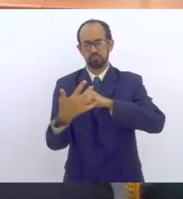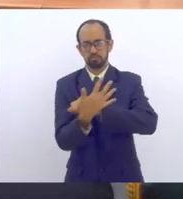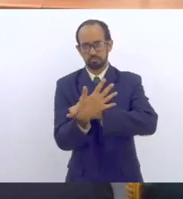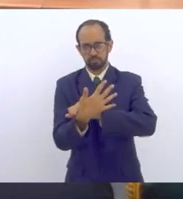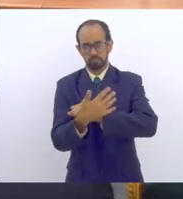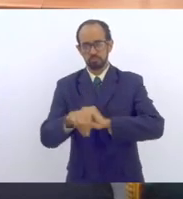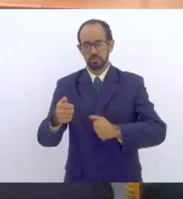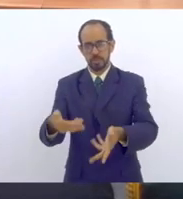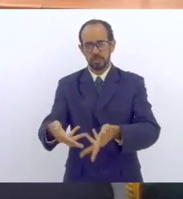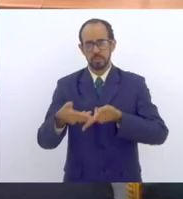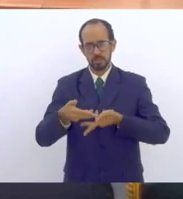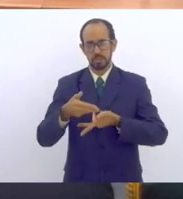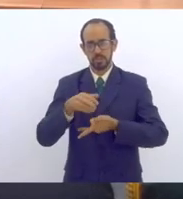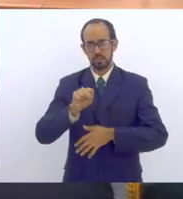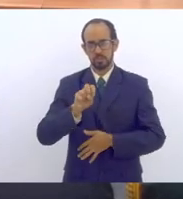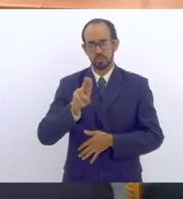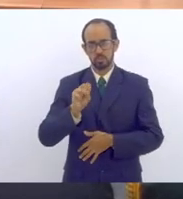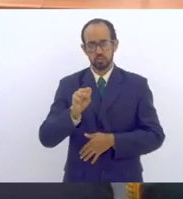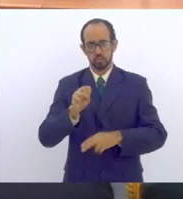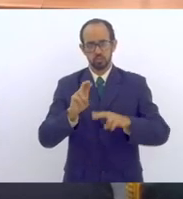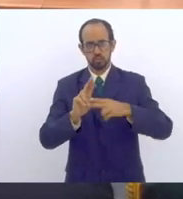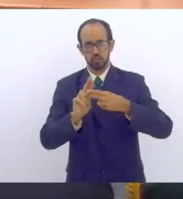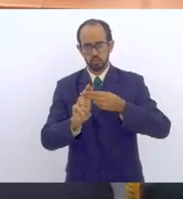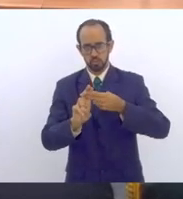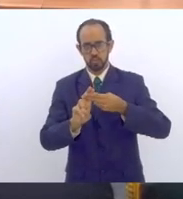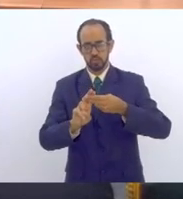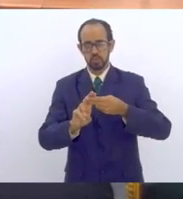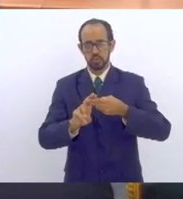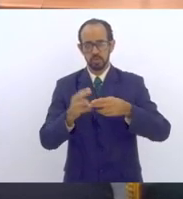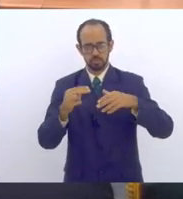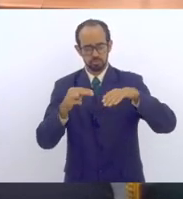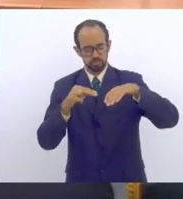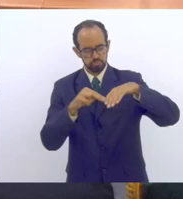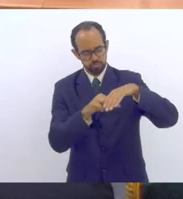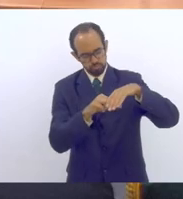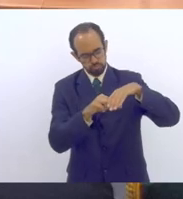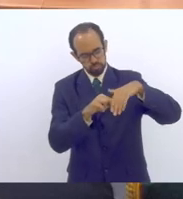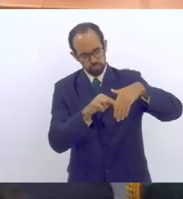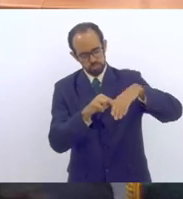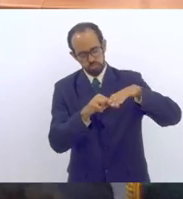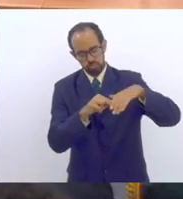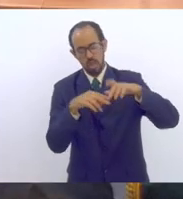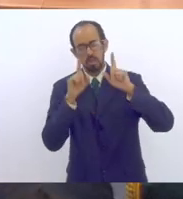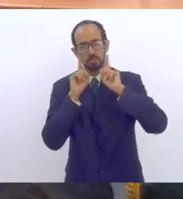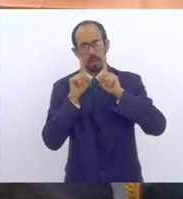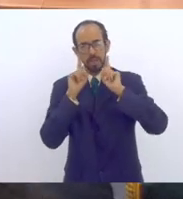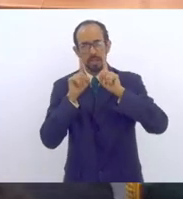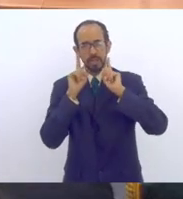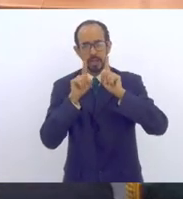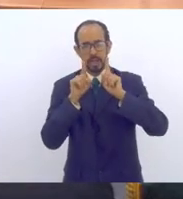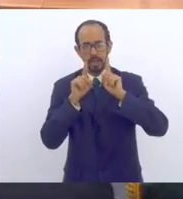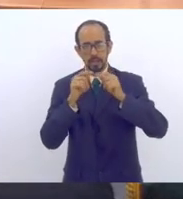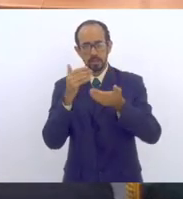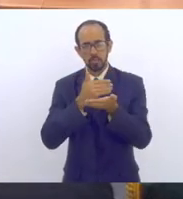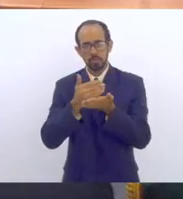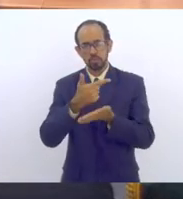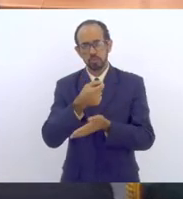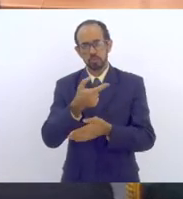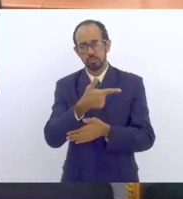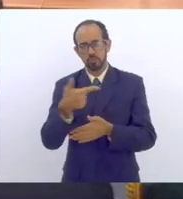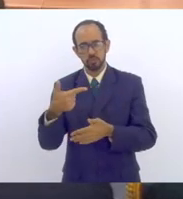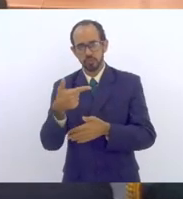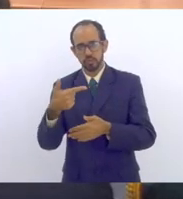na rede SUS do município de Maricá na realização de tomografia computadorizada desde 2020 em caráter emergencial